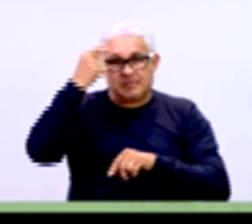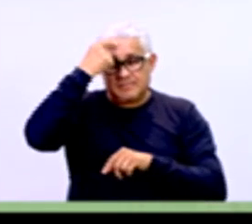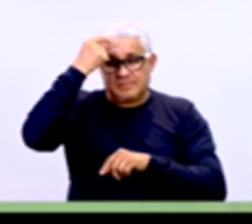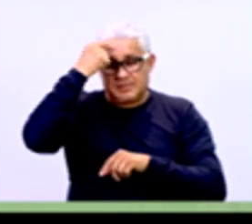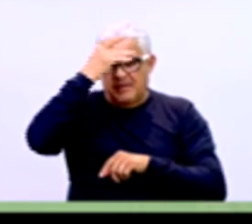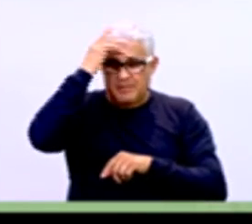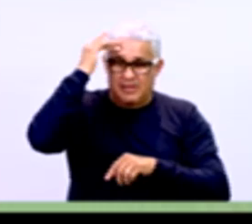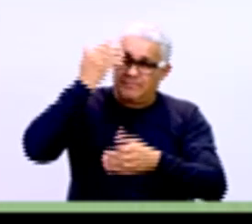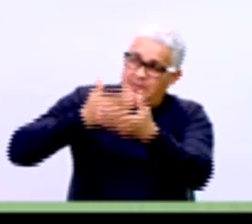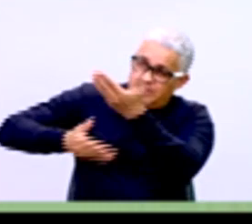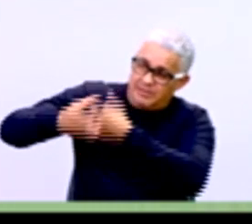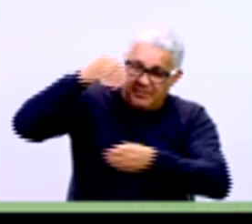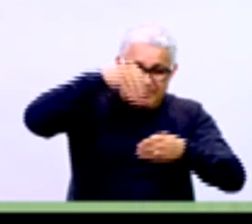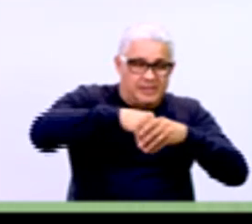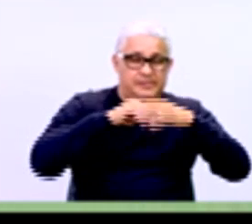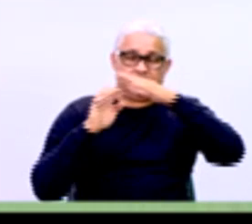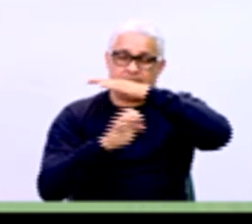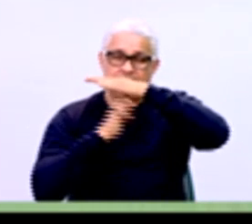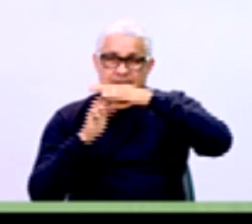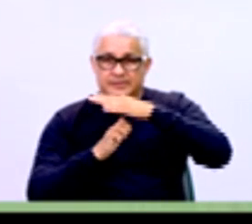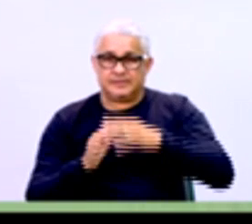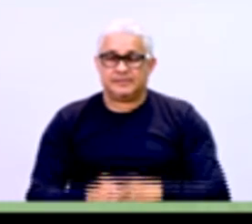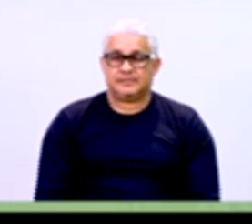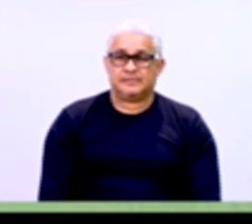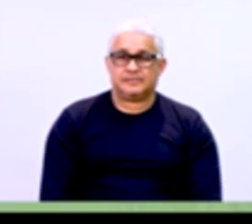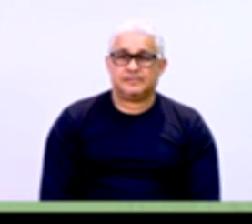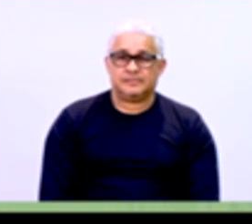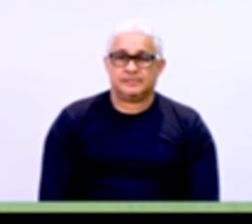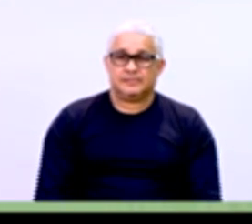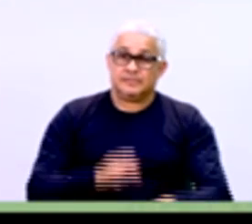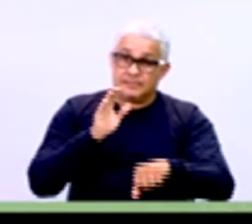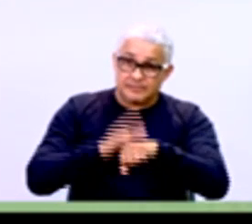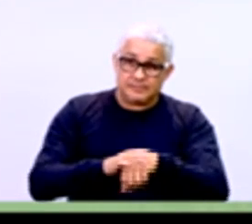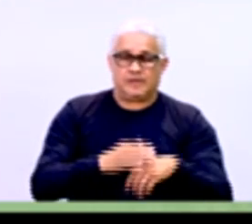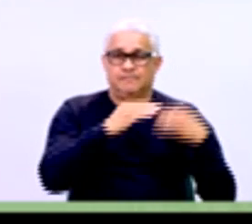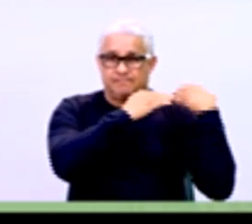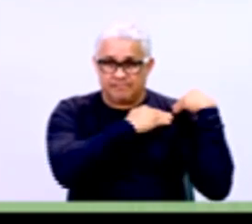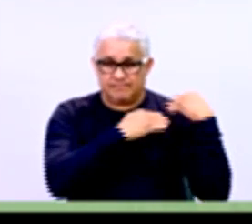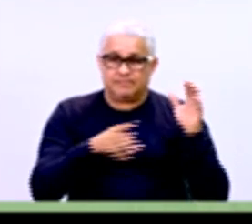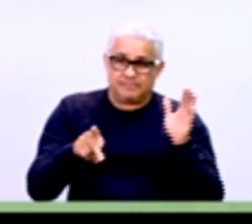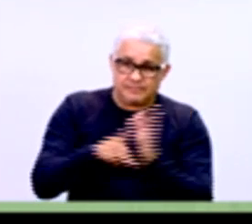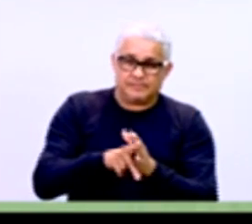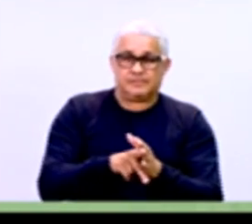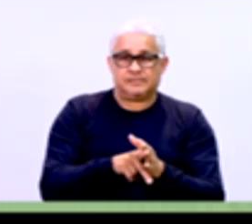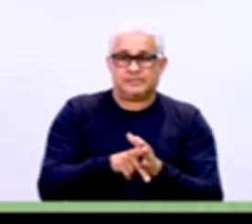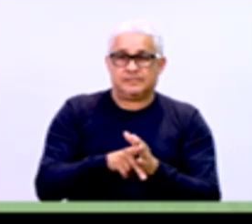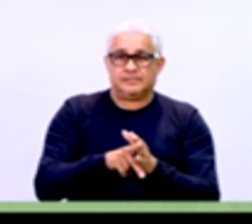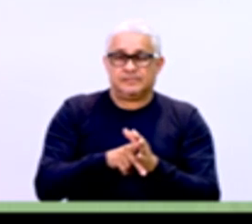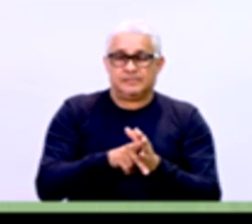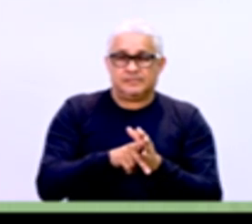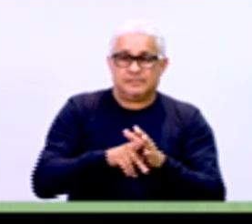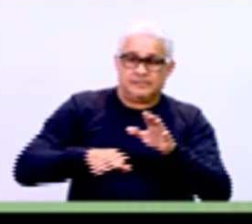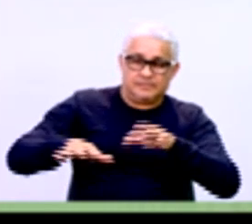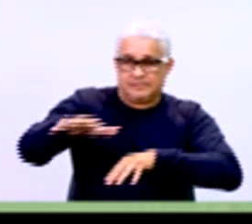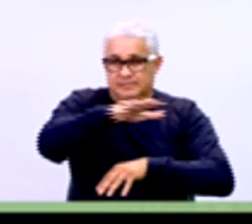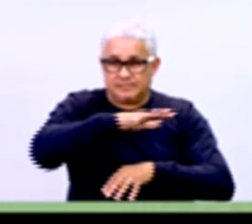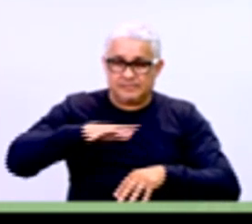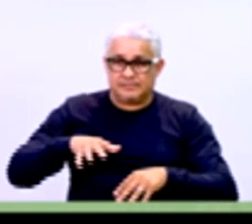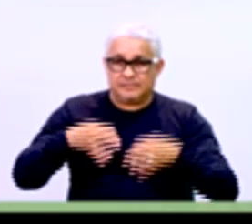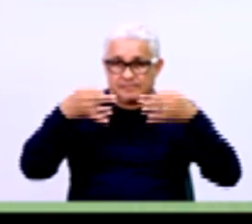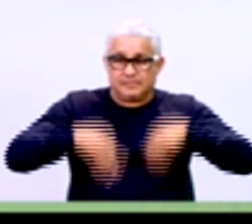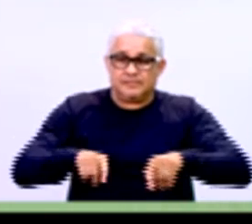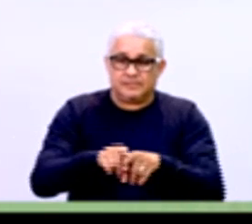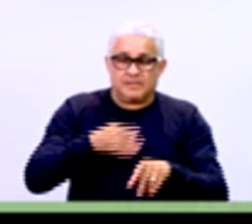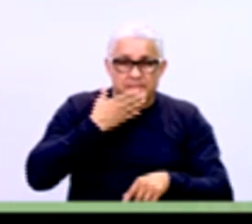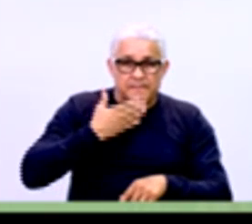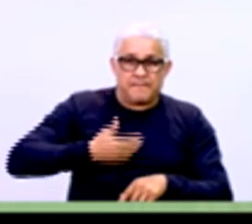seus colaboradores internos e externos, para que eles atuem de forma responsável na conservação do meio ambiente e propondo